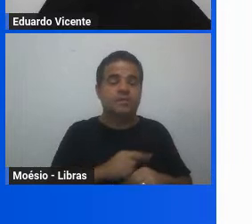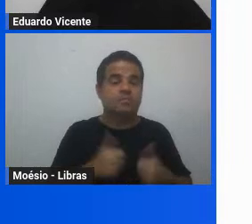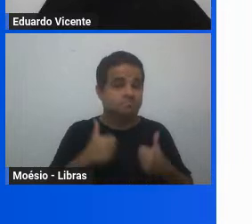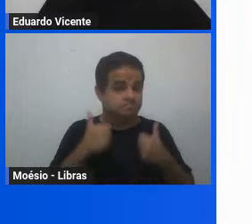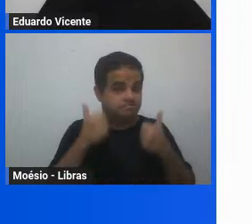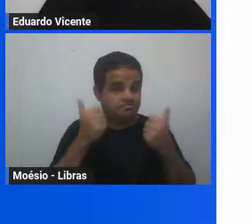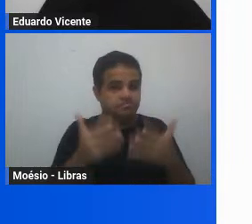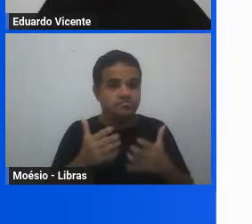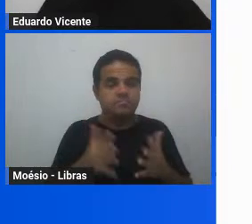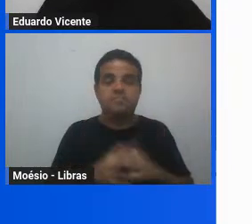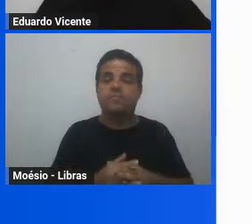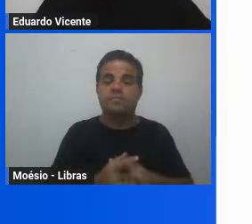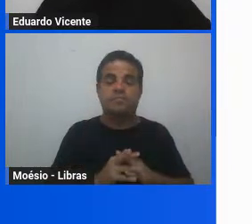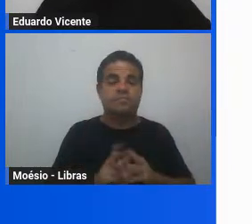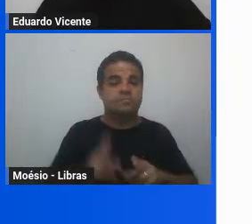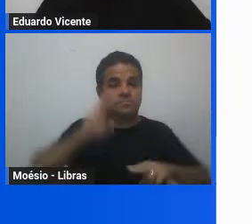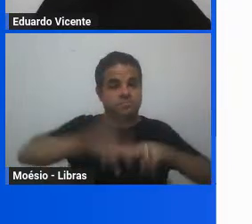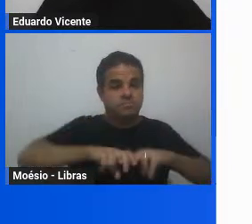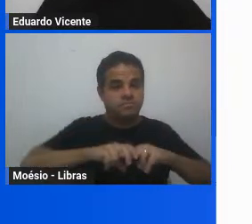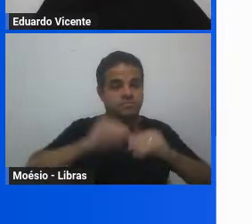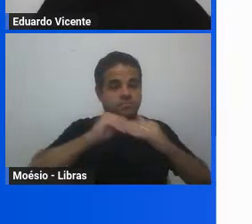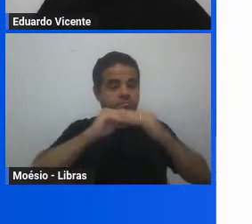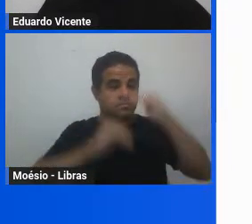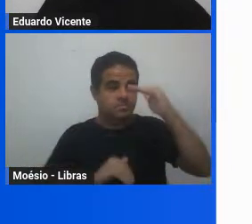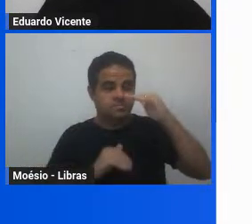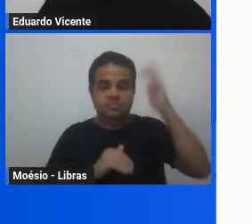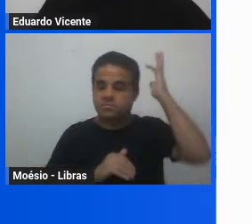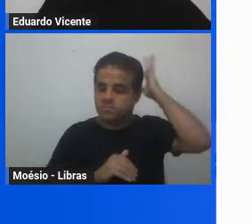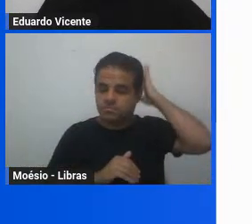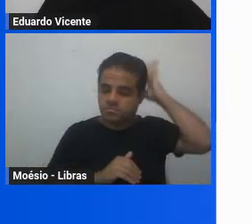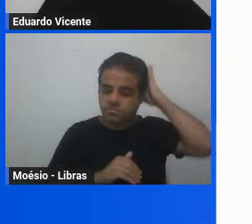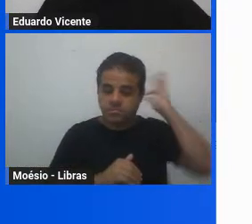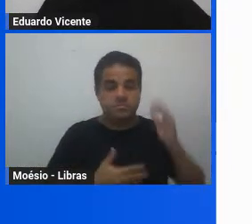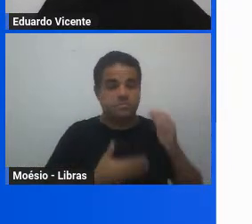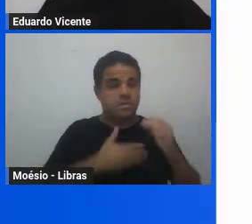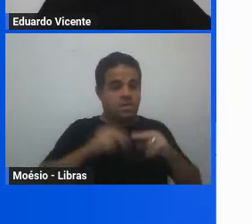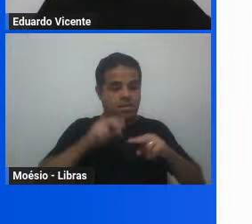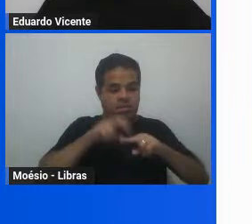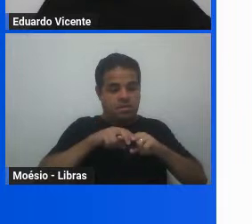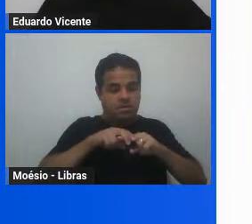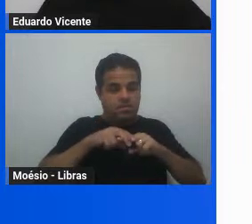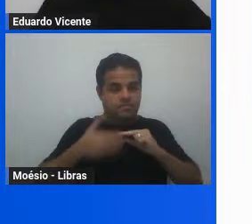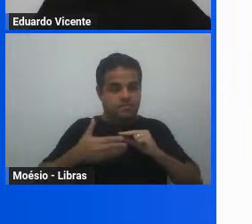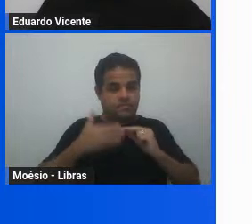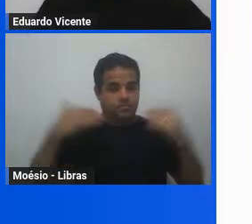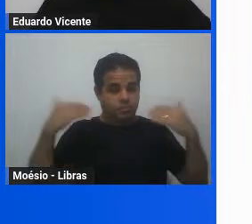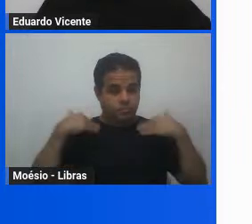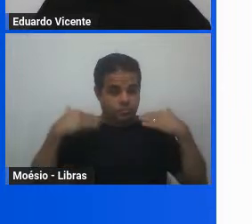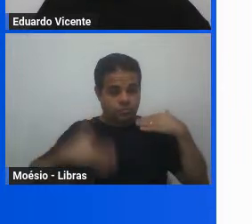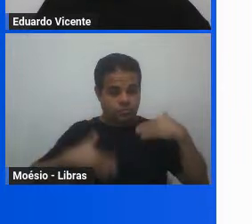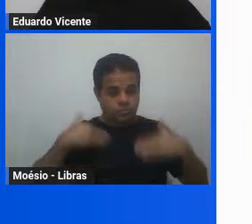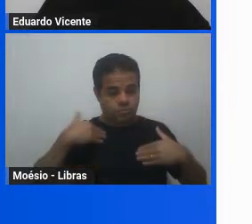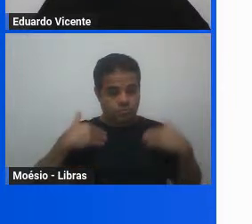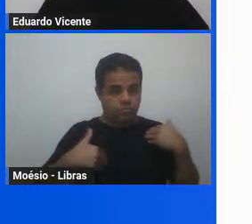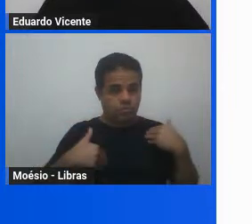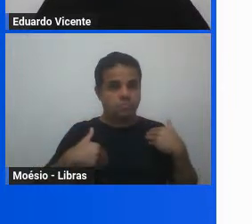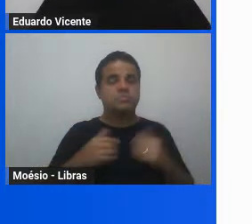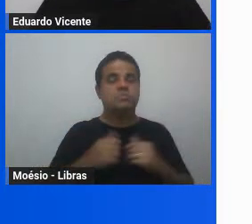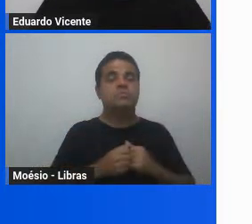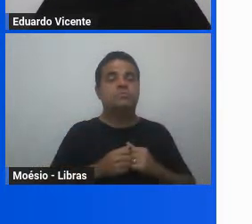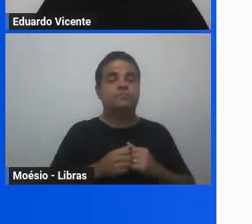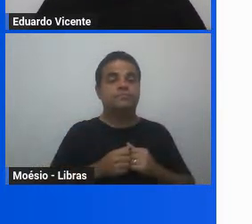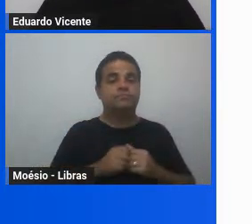colocar aqui abaixo, acima do umbigo e abaixo dos meus pulmões. Vou